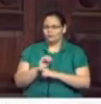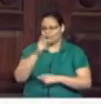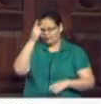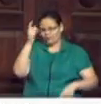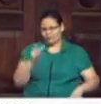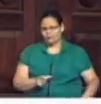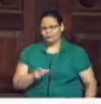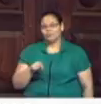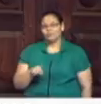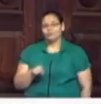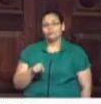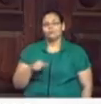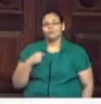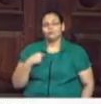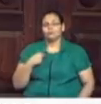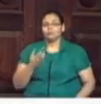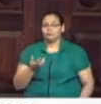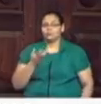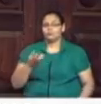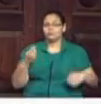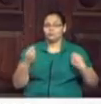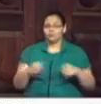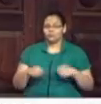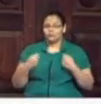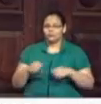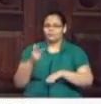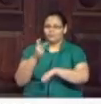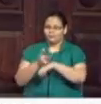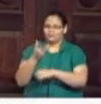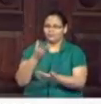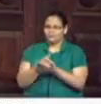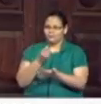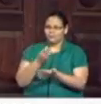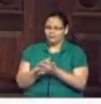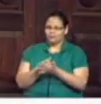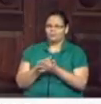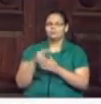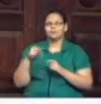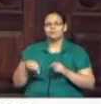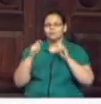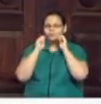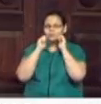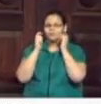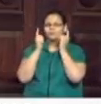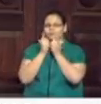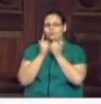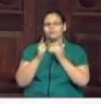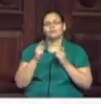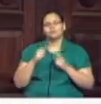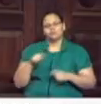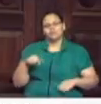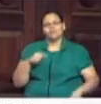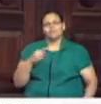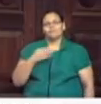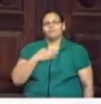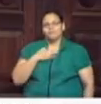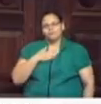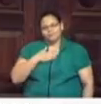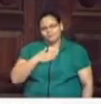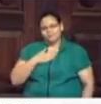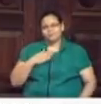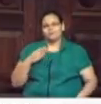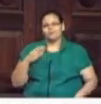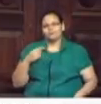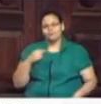deputado Valdec Carneiro, acho que precisa ficar registrado nos anais aqui da nossa Assembleia Legislativa o apreço, o carinho